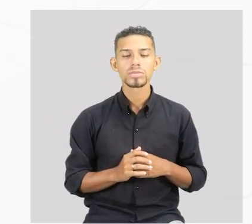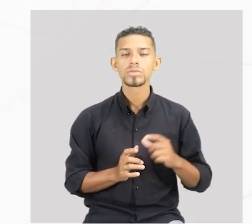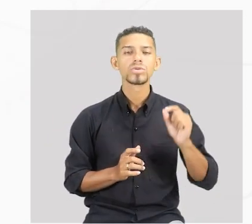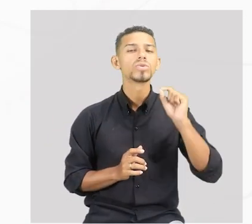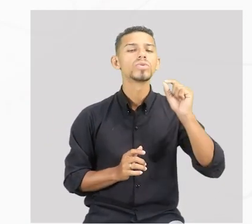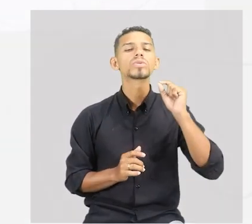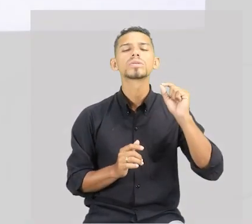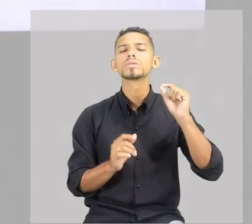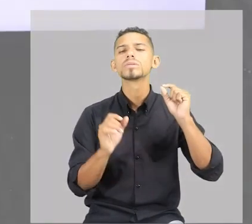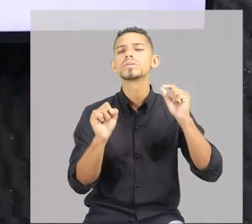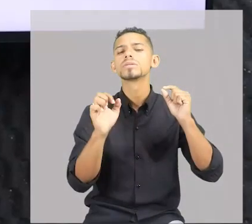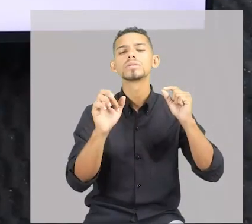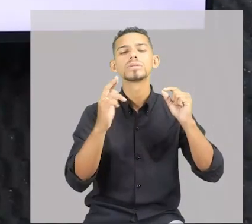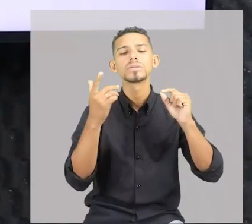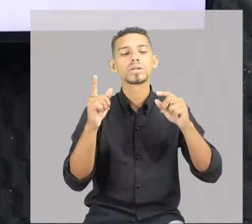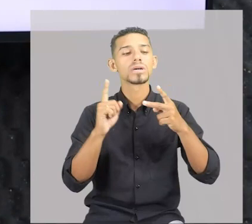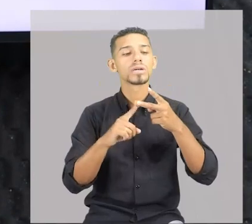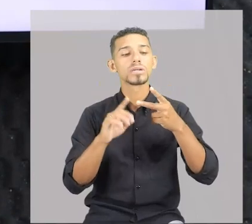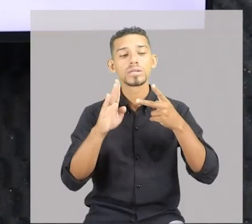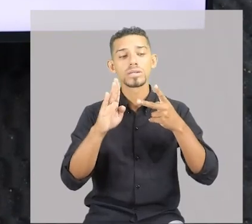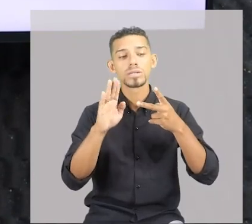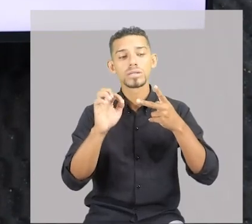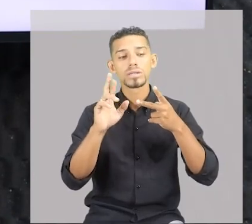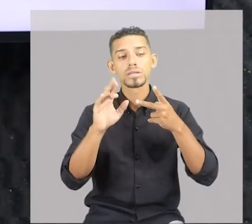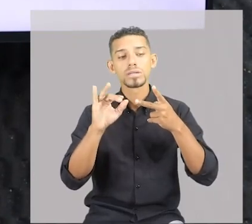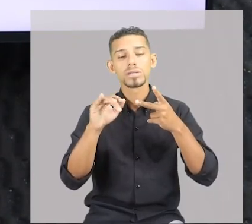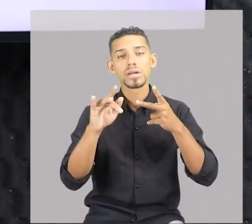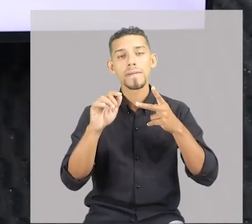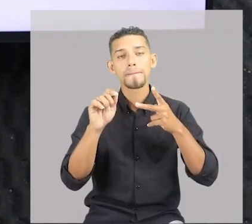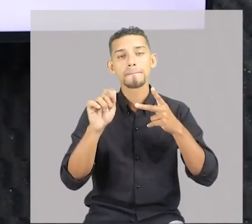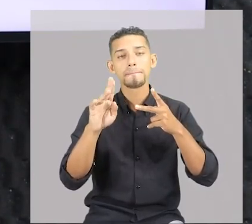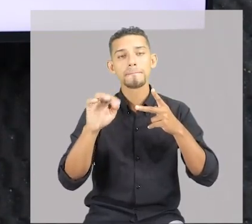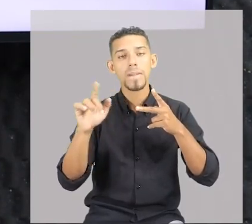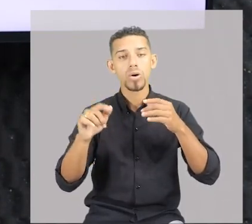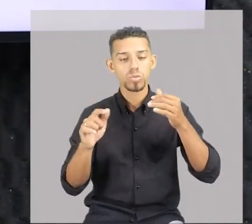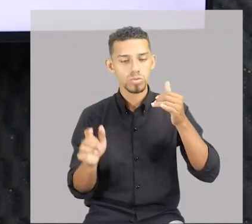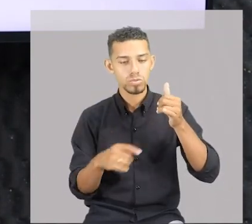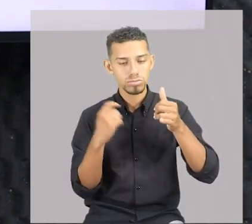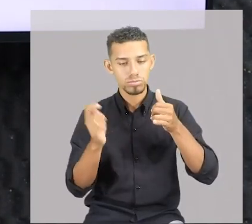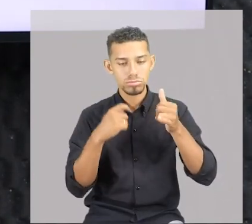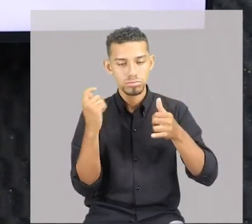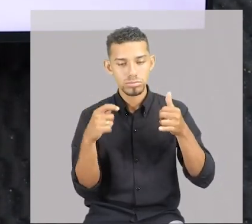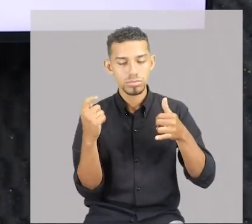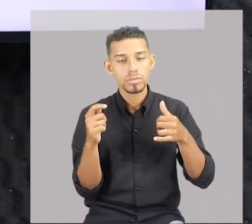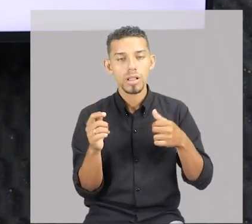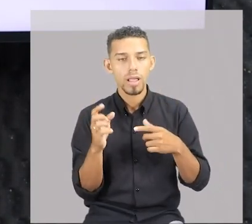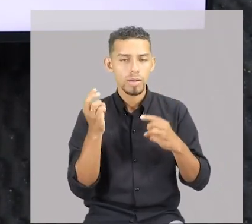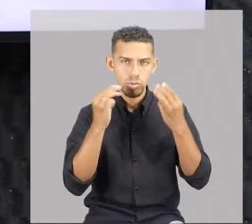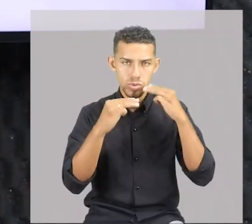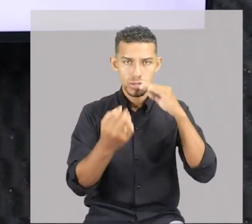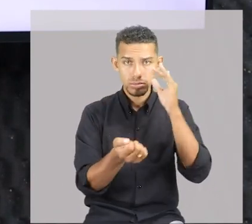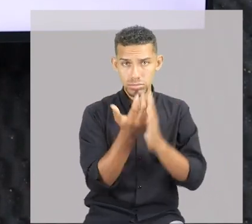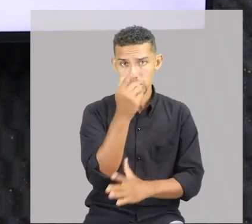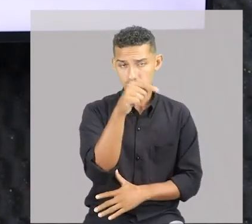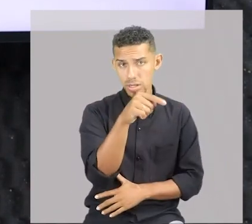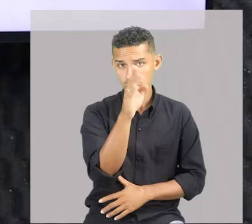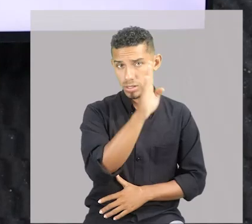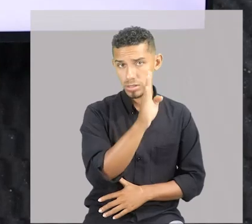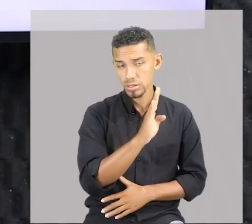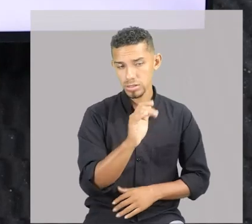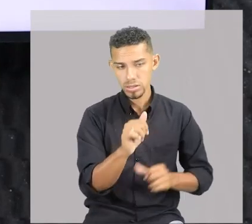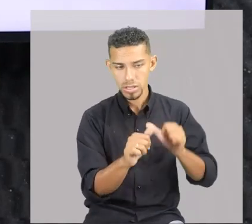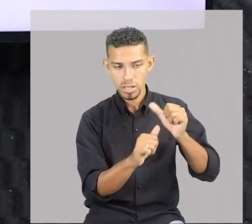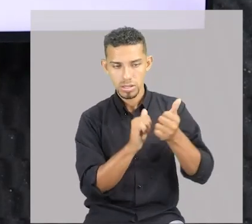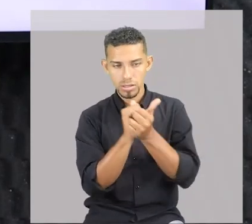Que Será e Berimbau. Então tem um cara lá na França que ele pega a música, né, produzida no Brasil, faz